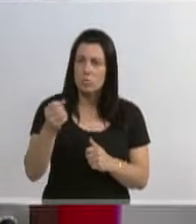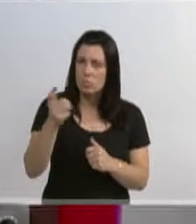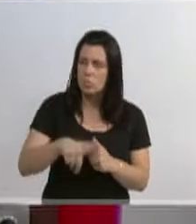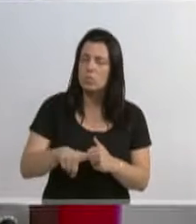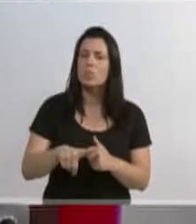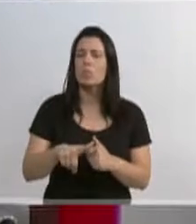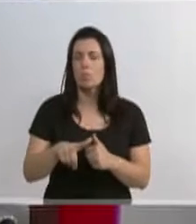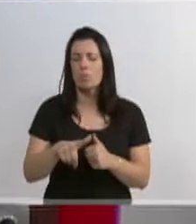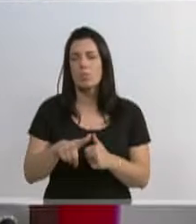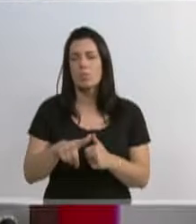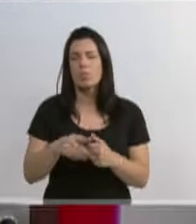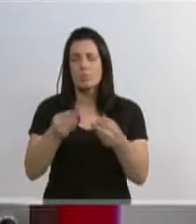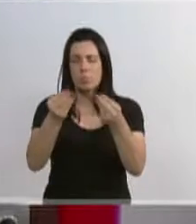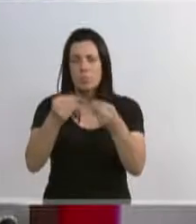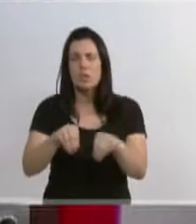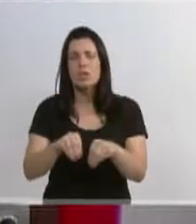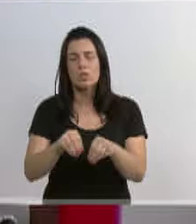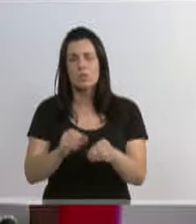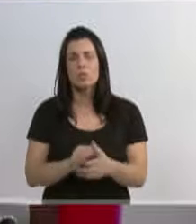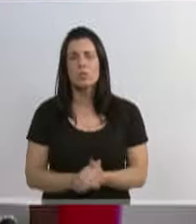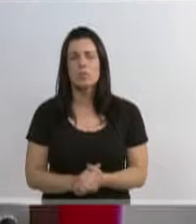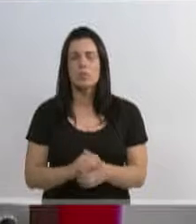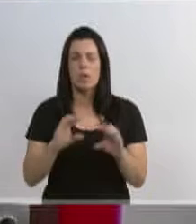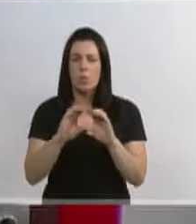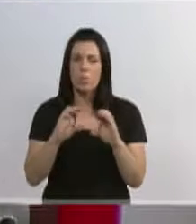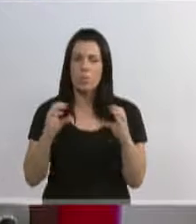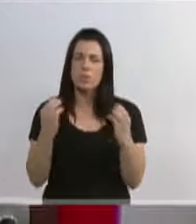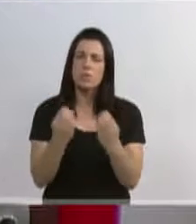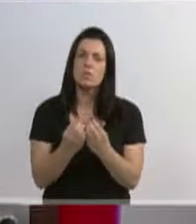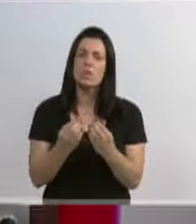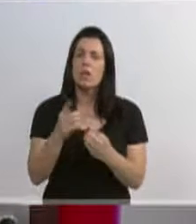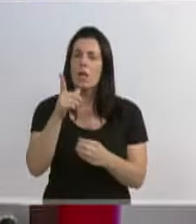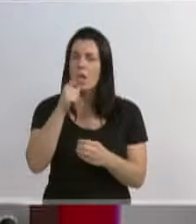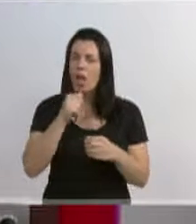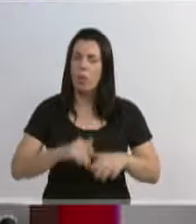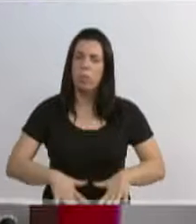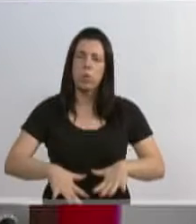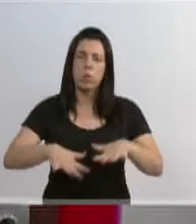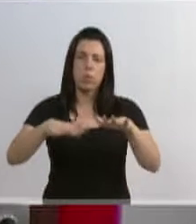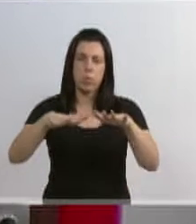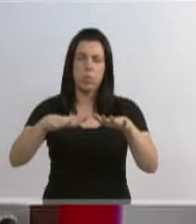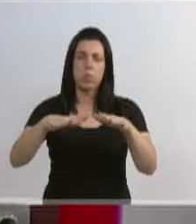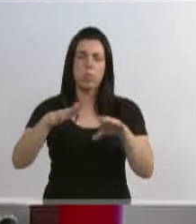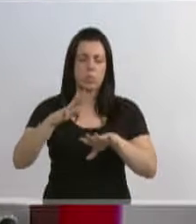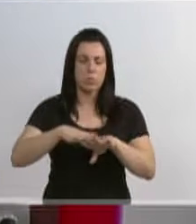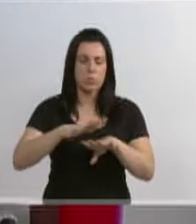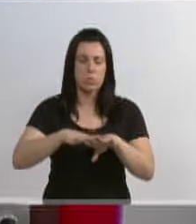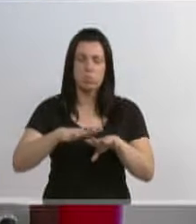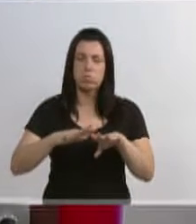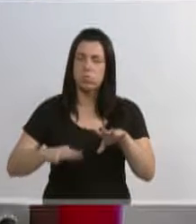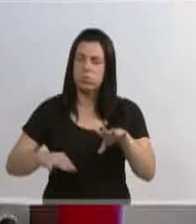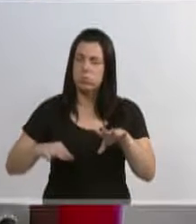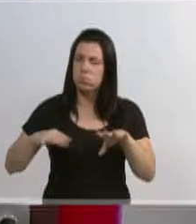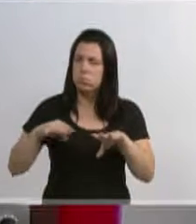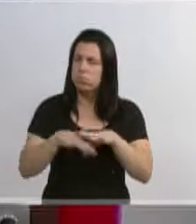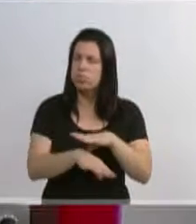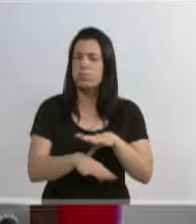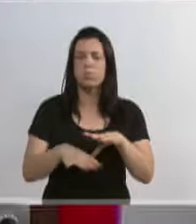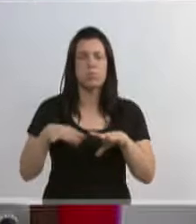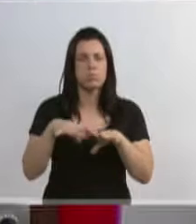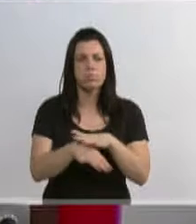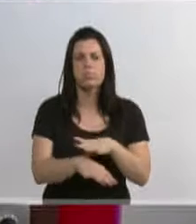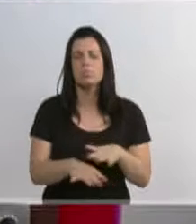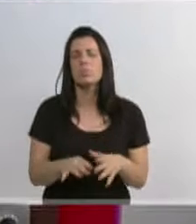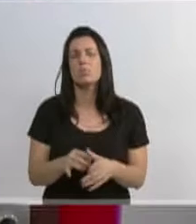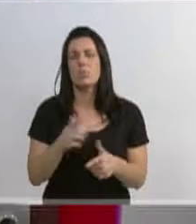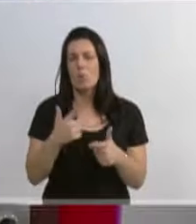esse, prejudicada novamente a comunidade, alagamentos, enfim, tubulações que acabam entupindo, todas essas